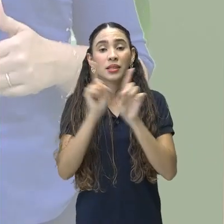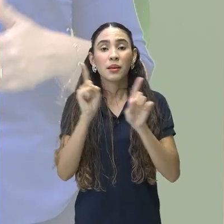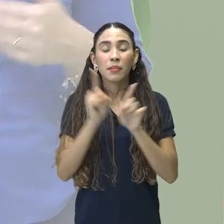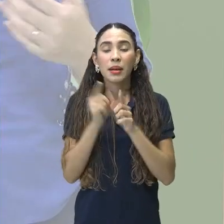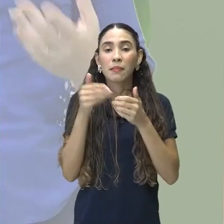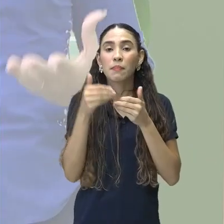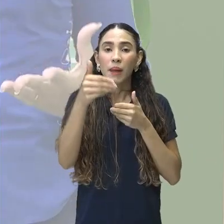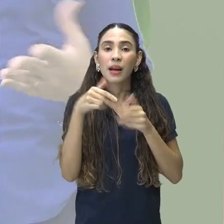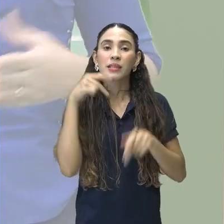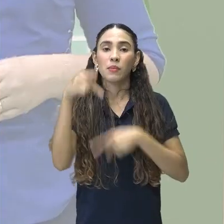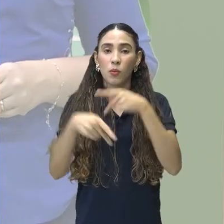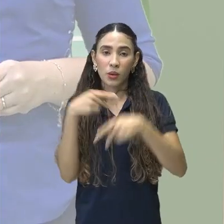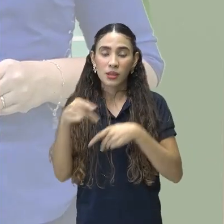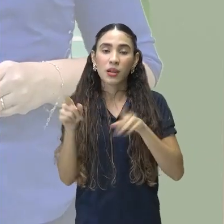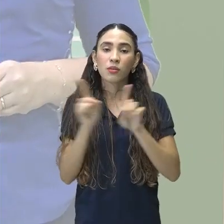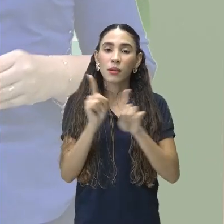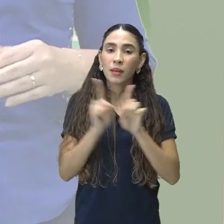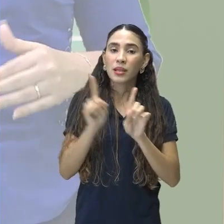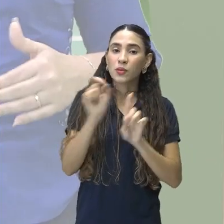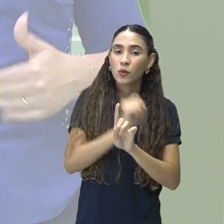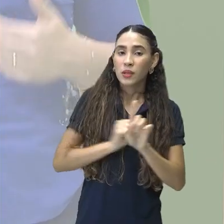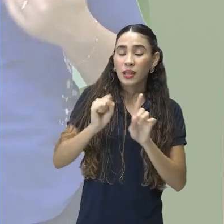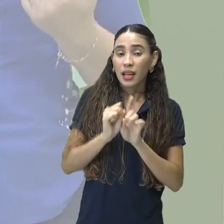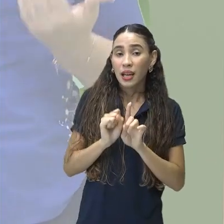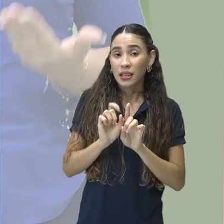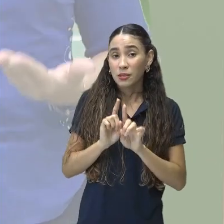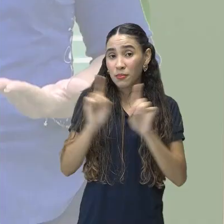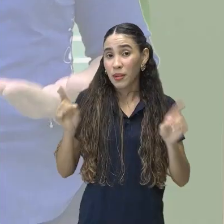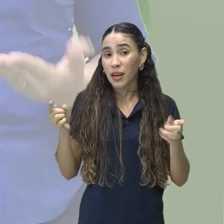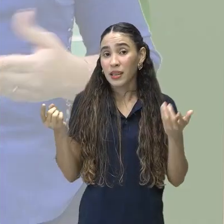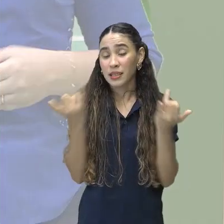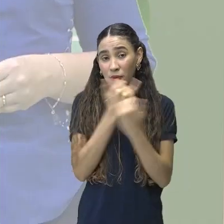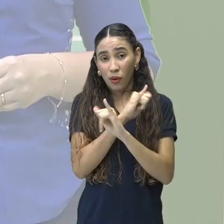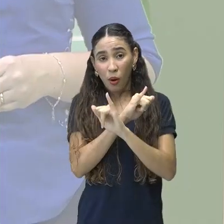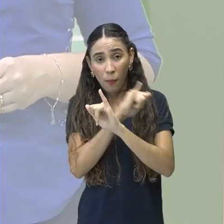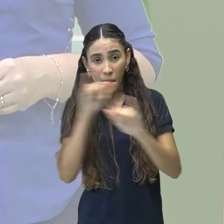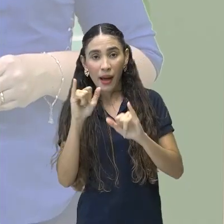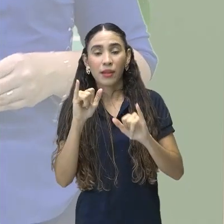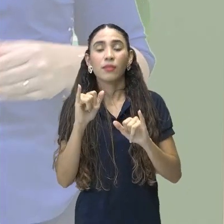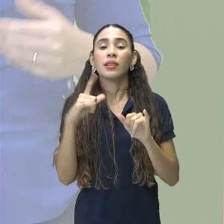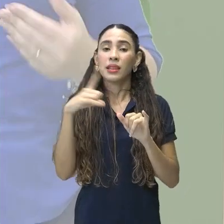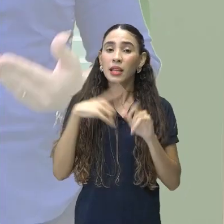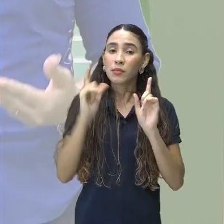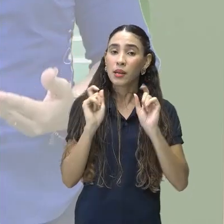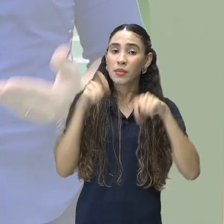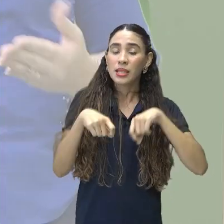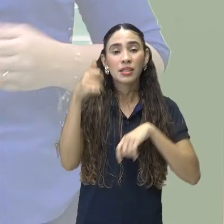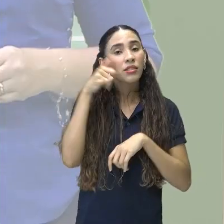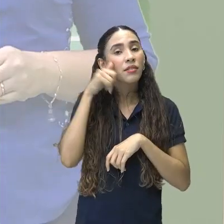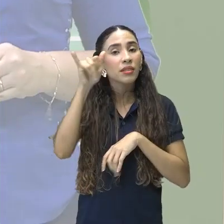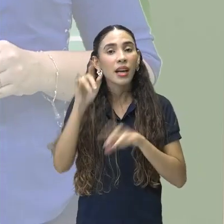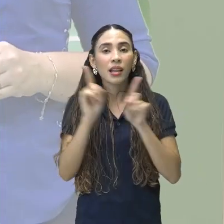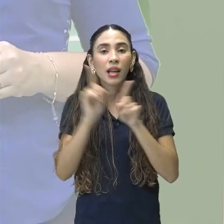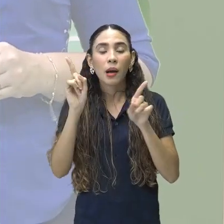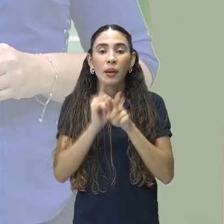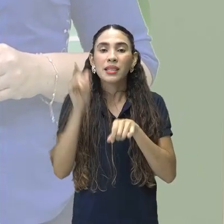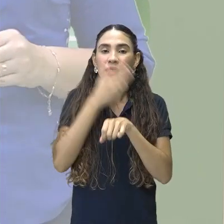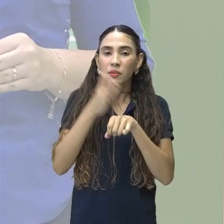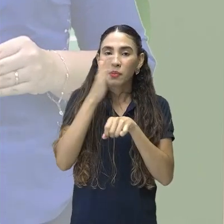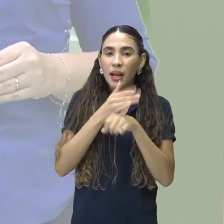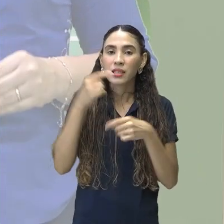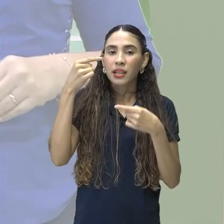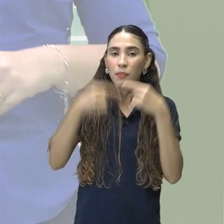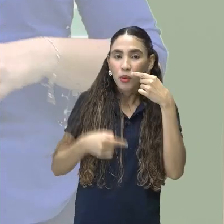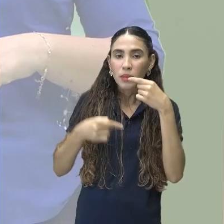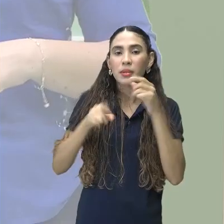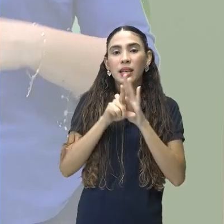passa pela população, pela sociedade. E agora, informados, né, a gente tem condições de combater essas atividades que